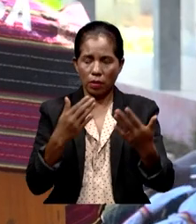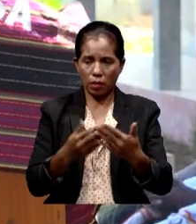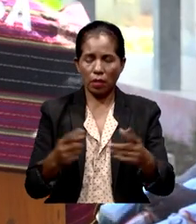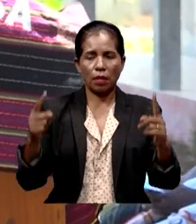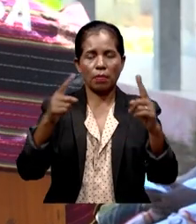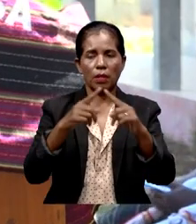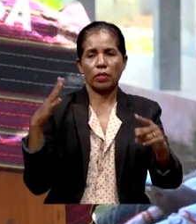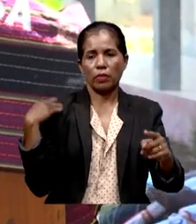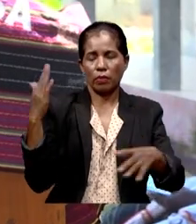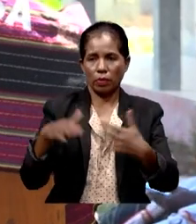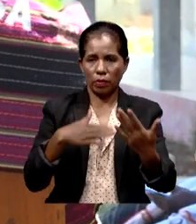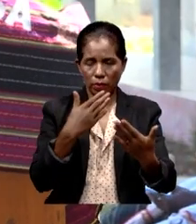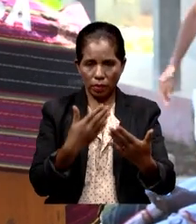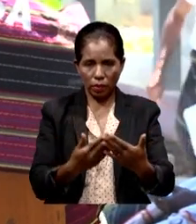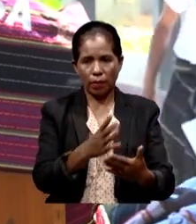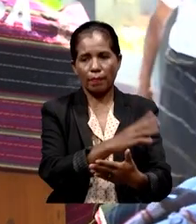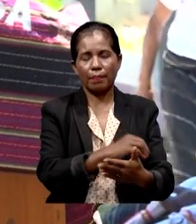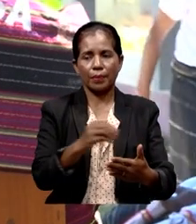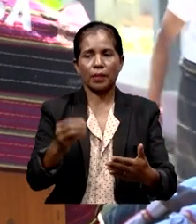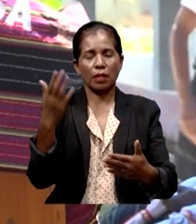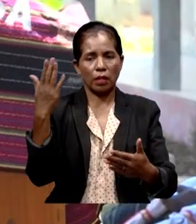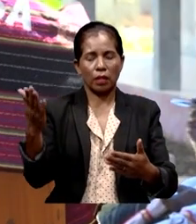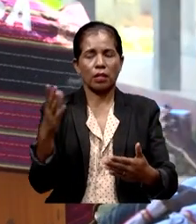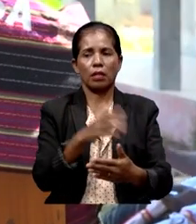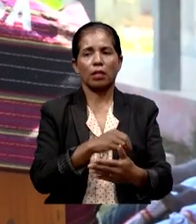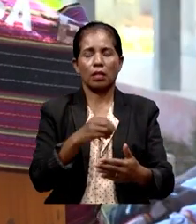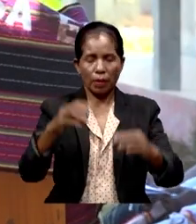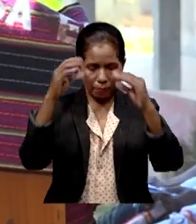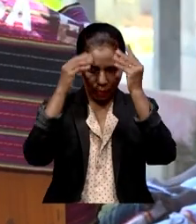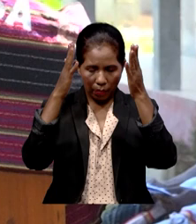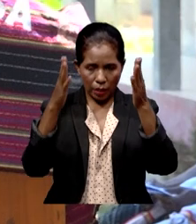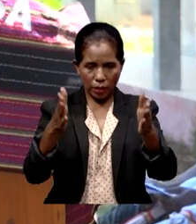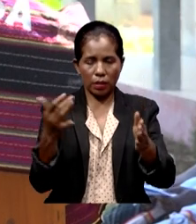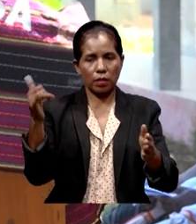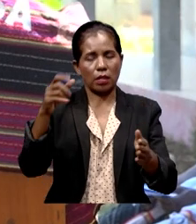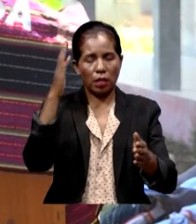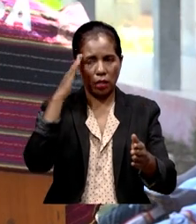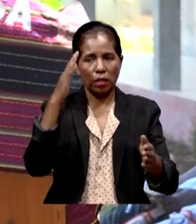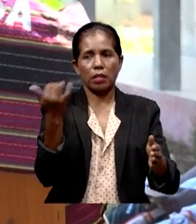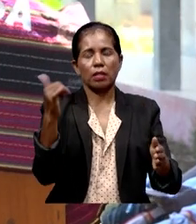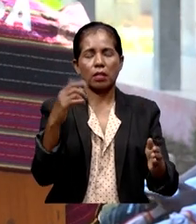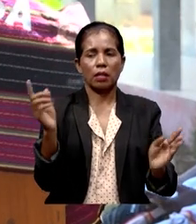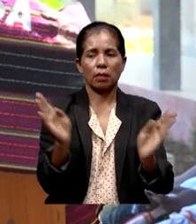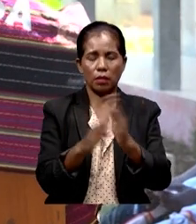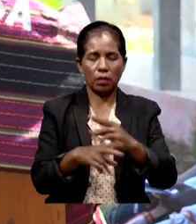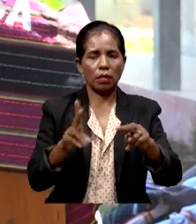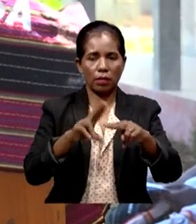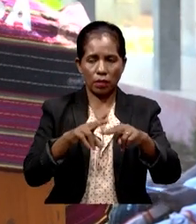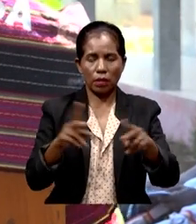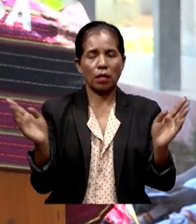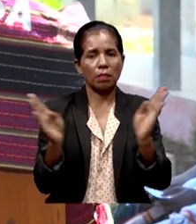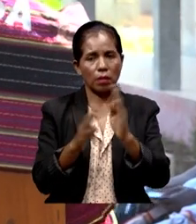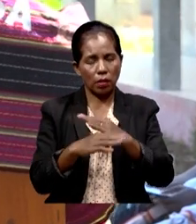e sira. Ne be, ia hela opressor sira ninia ukun. A tu sira sai na fatin masi. Sai